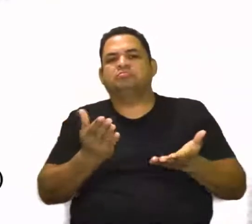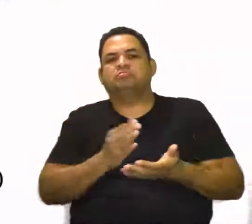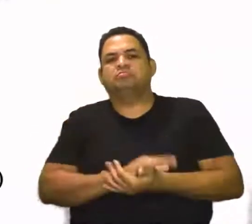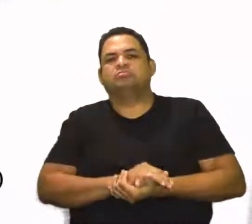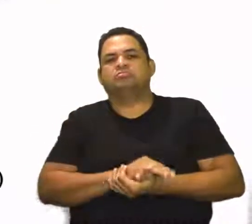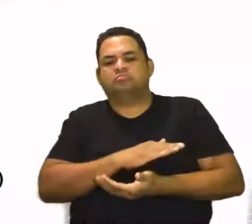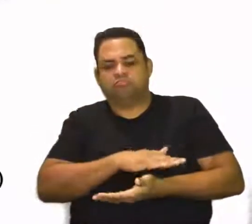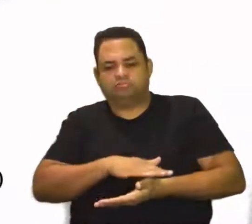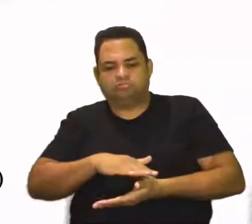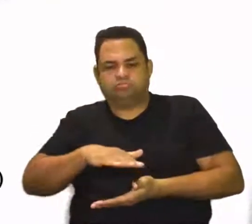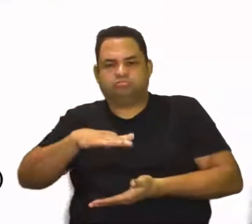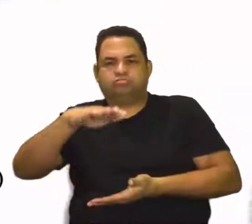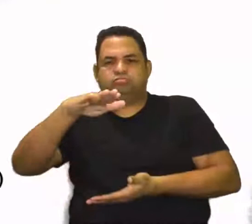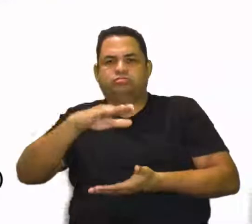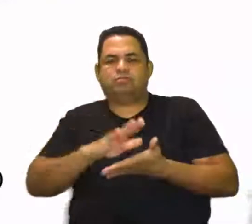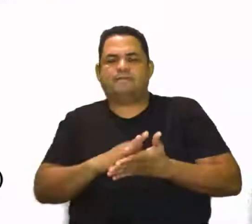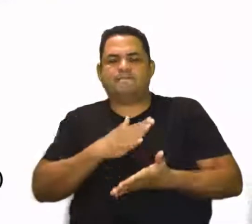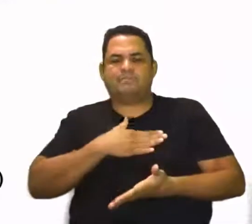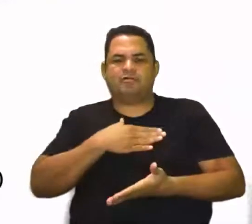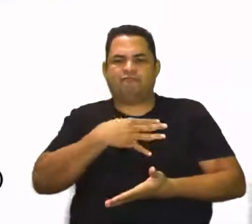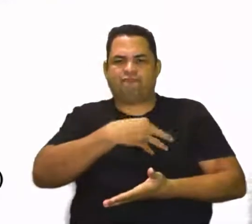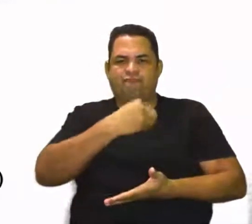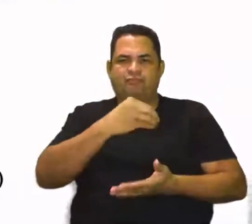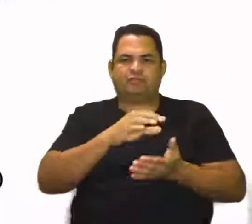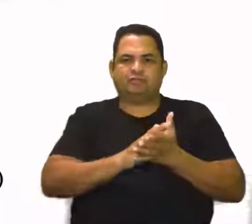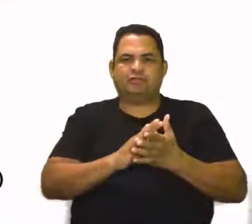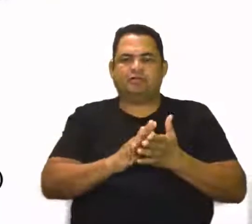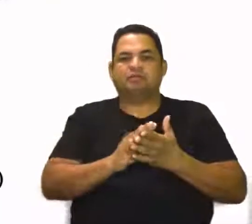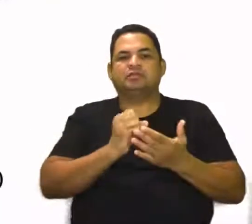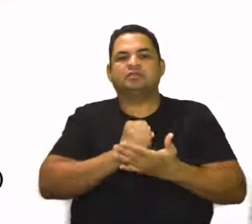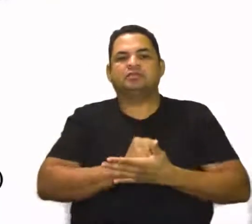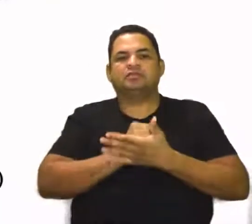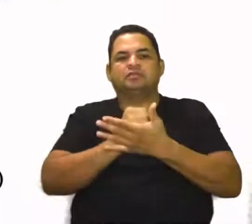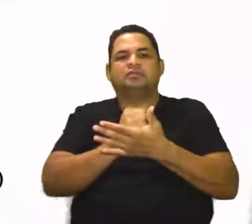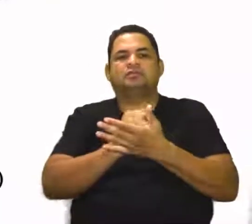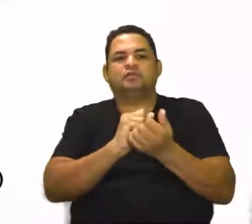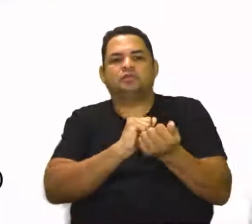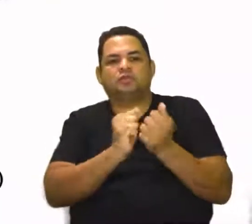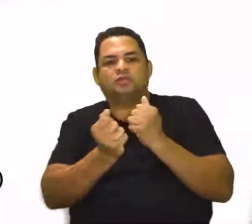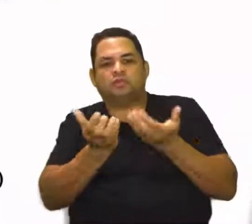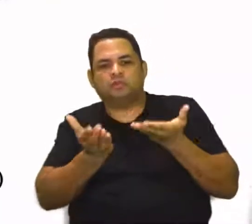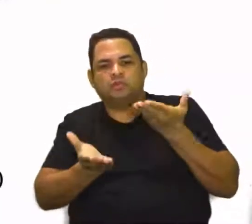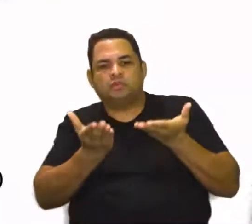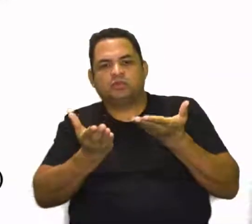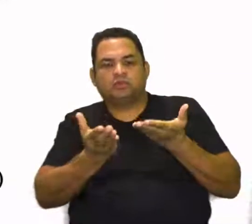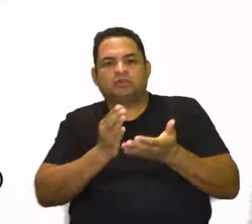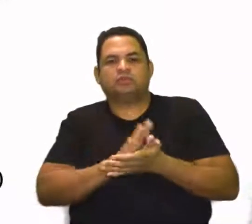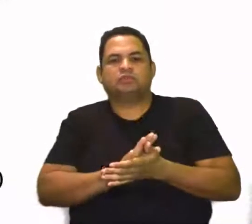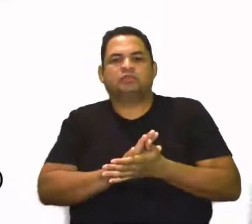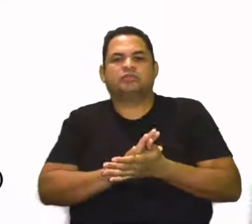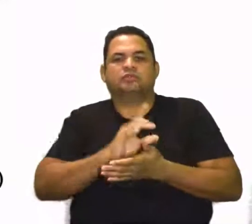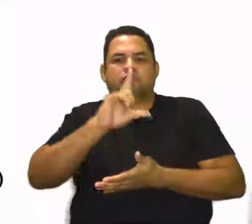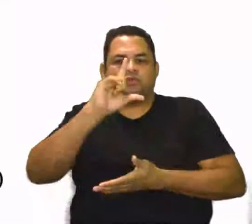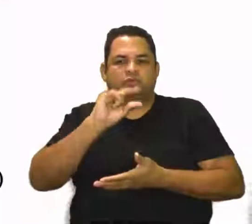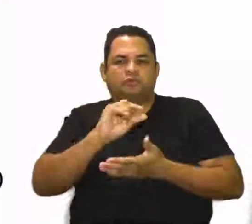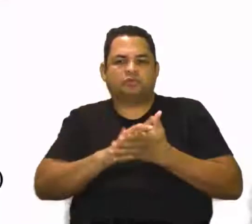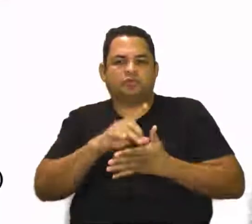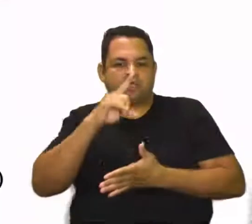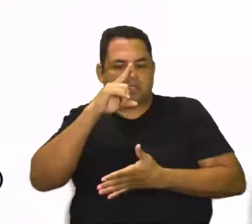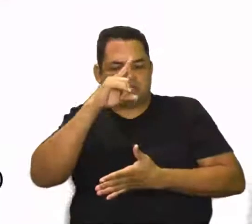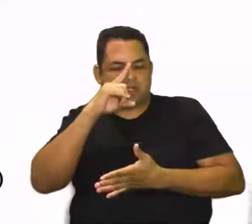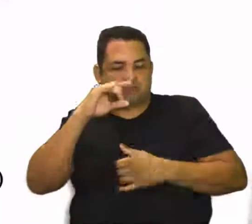o desenvolvimento do meu filho. Além disso, ela vai auxiliar no controle do peso, na diminuição do risco